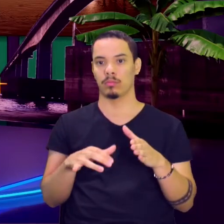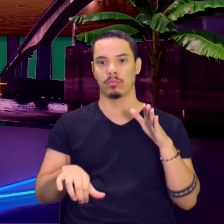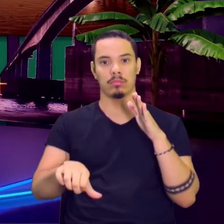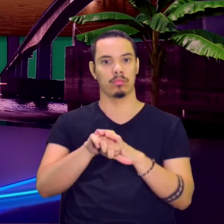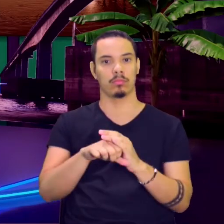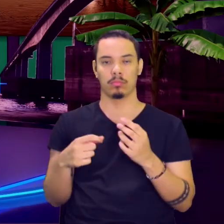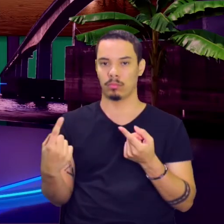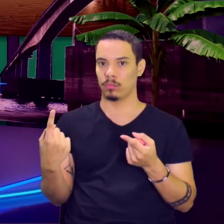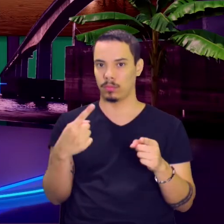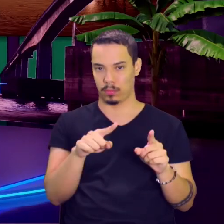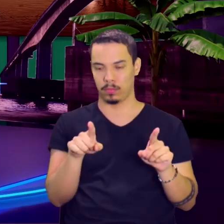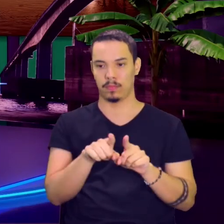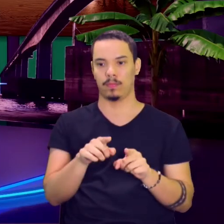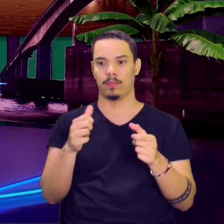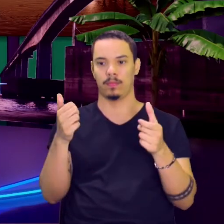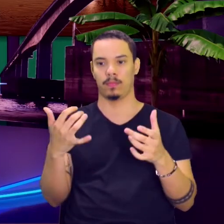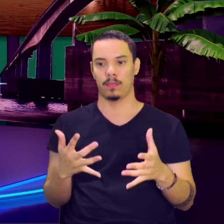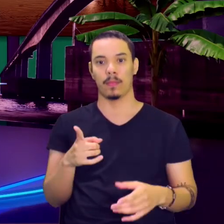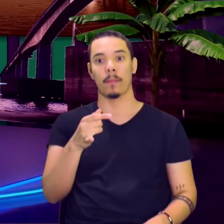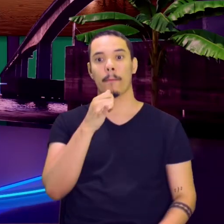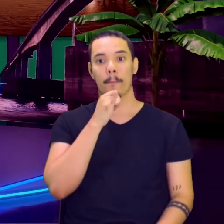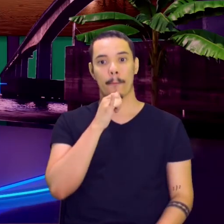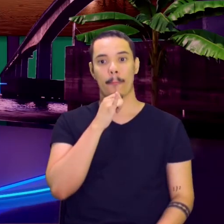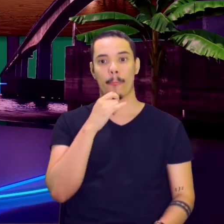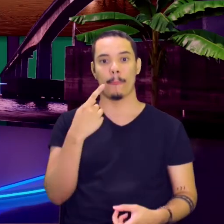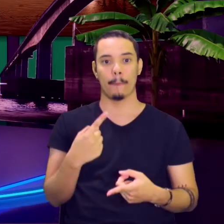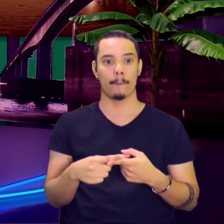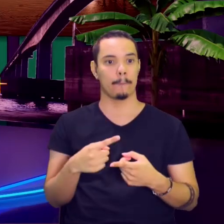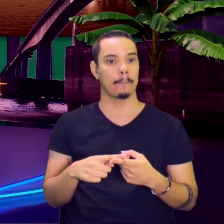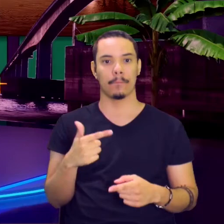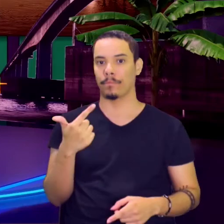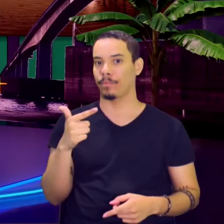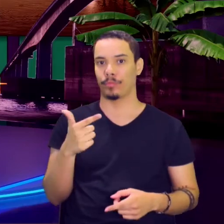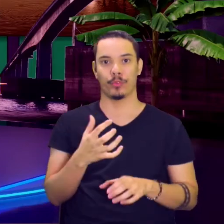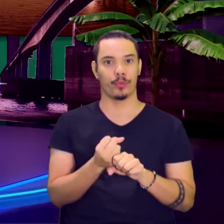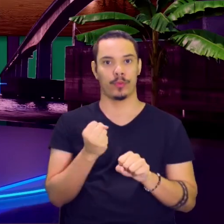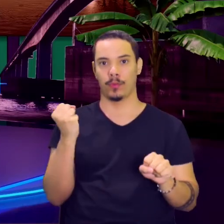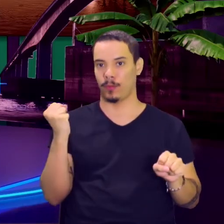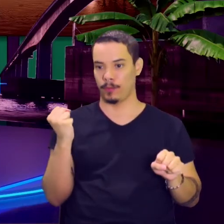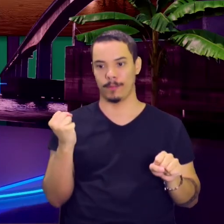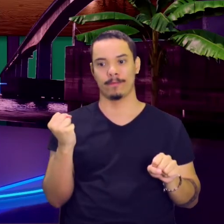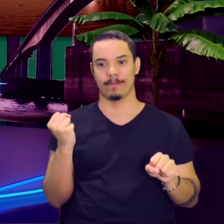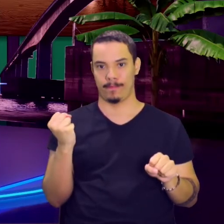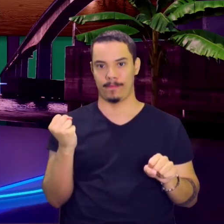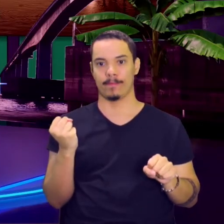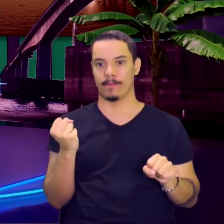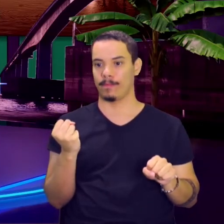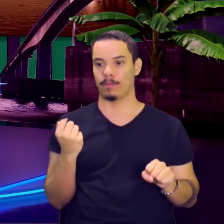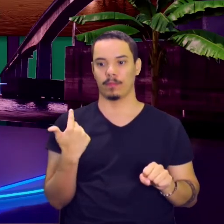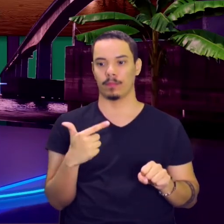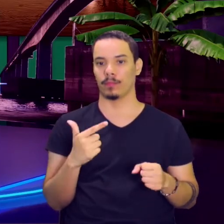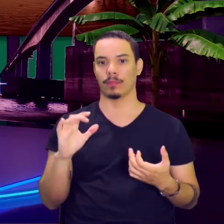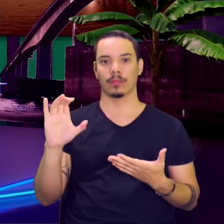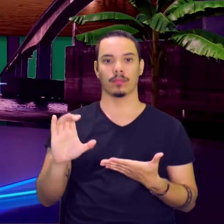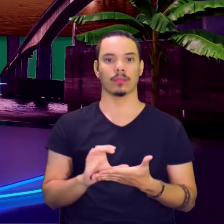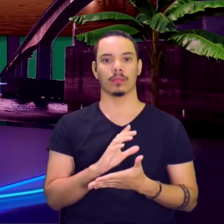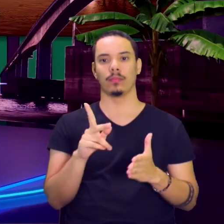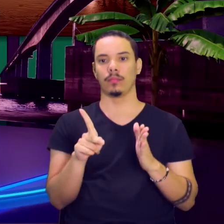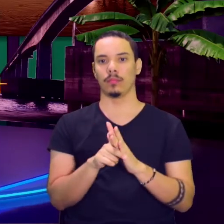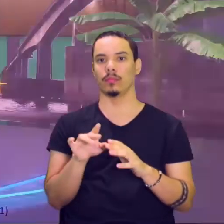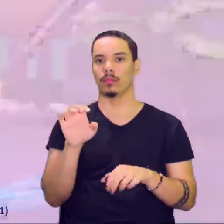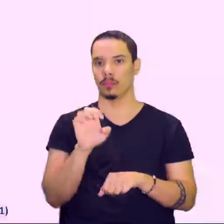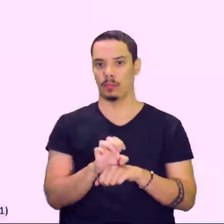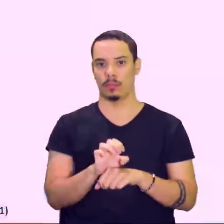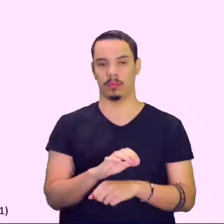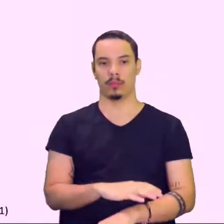de falar esse exemplo aí, né? Isso, é porque isso. acaba não gerando lucro, né? Não gerando lucro. Não gerando lucro, gerando tributo para o Estado, né? Beleza,